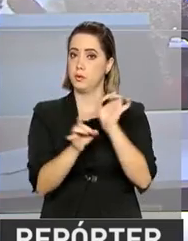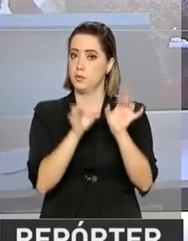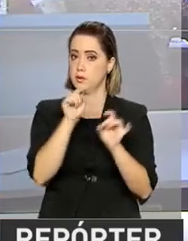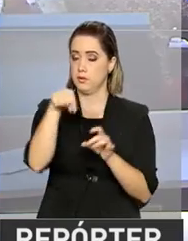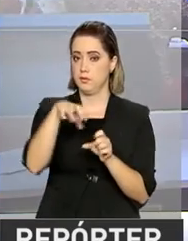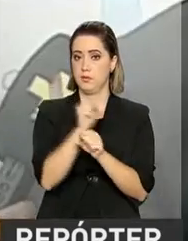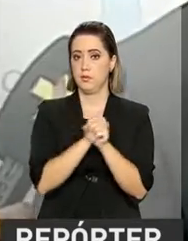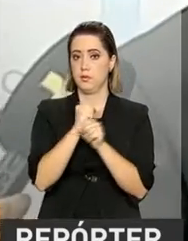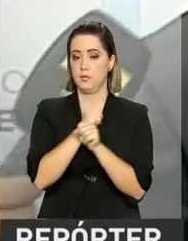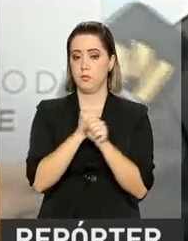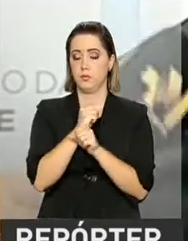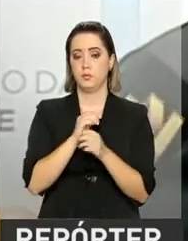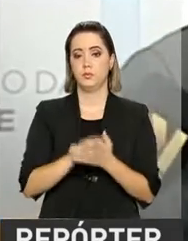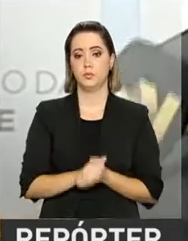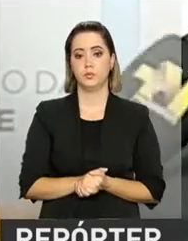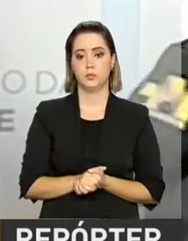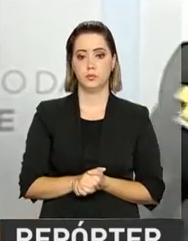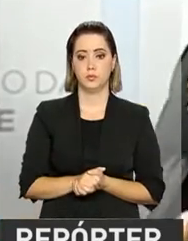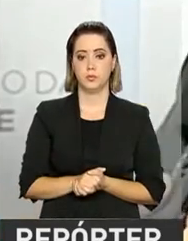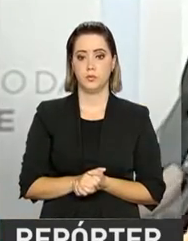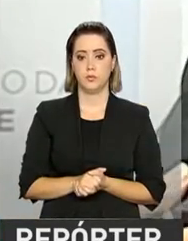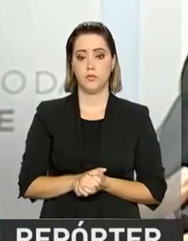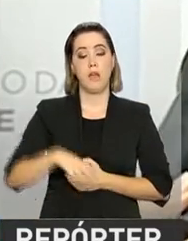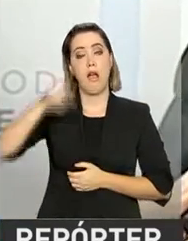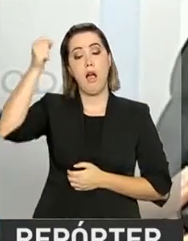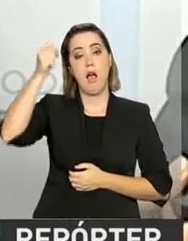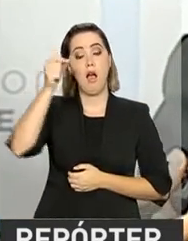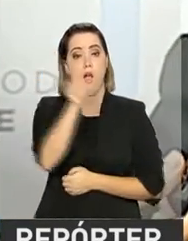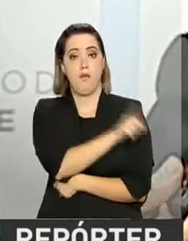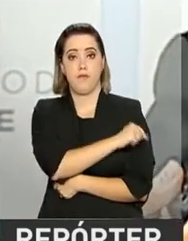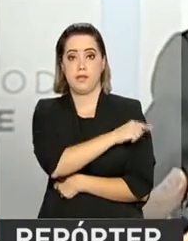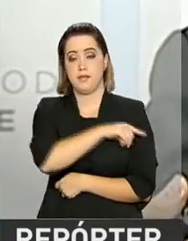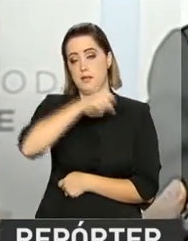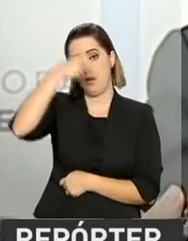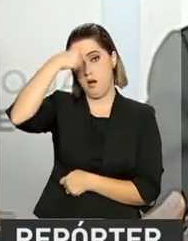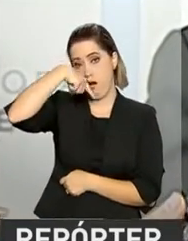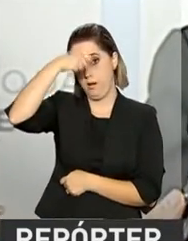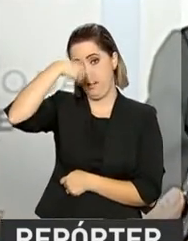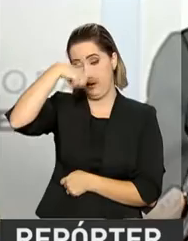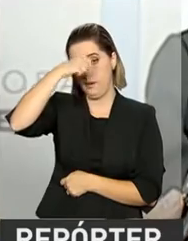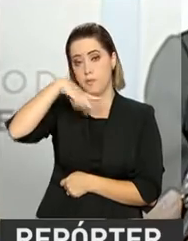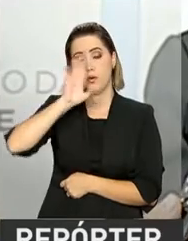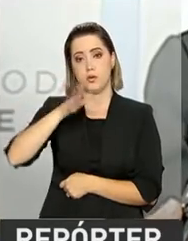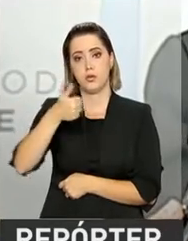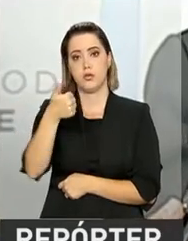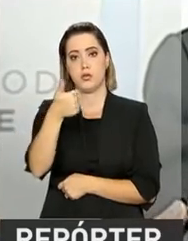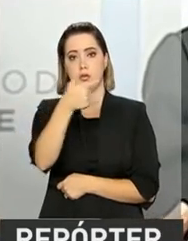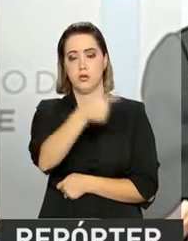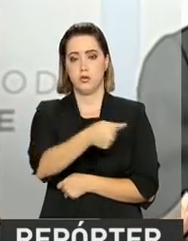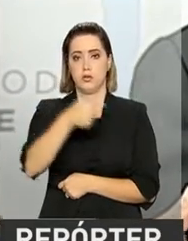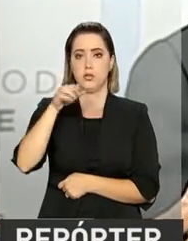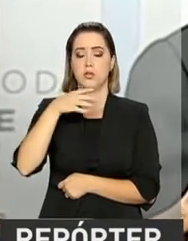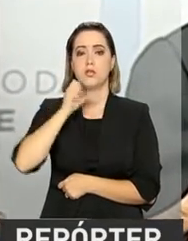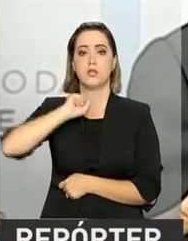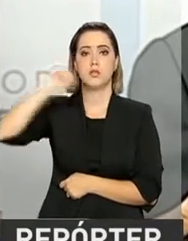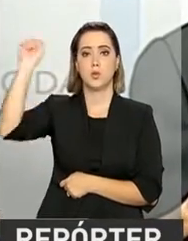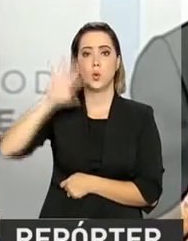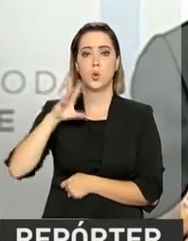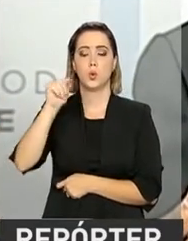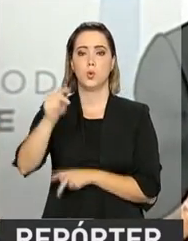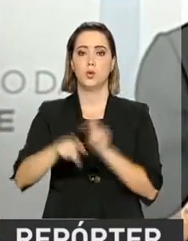ano a vacina contra a gripe estará disponível no dia 17 de abril para toda a população